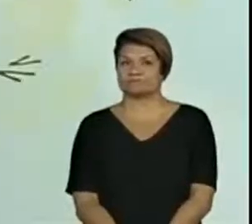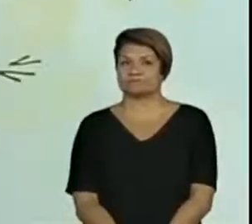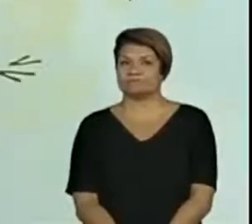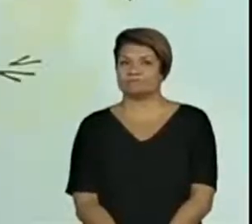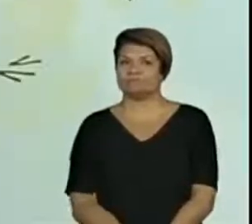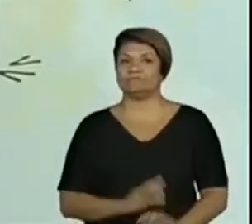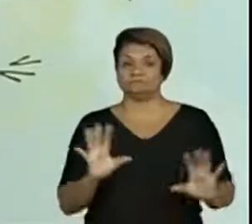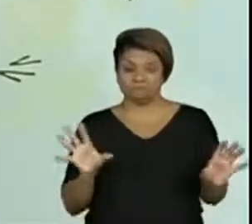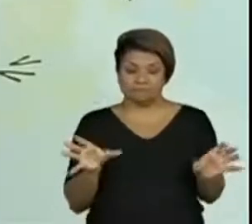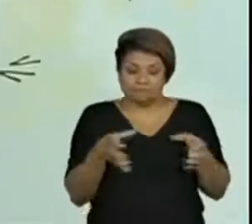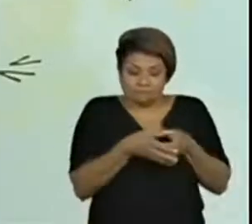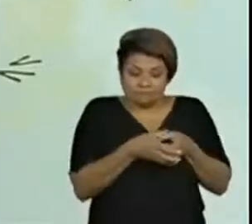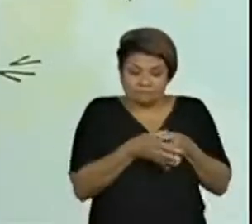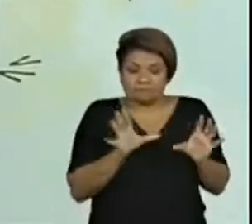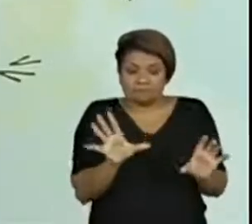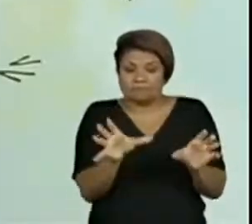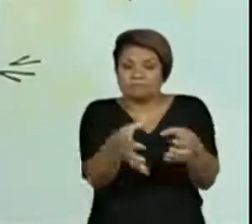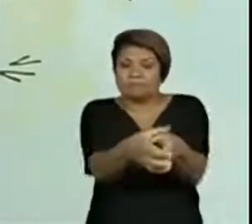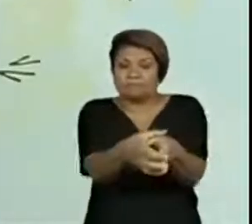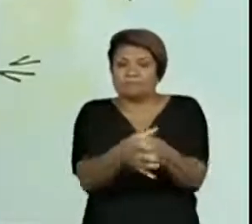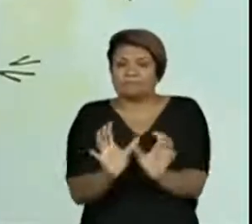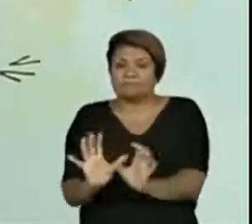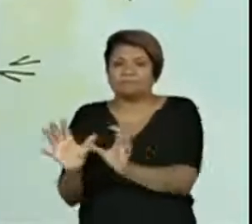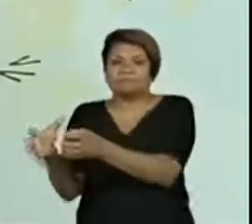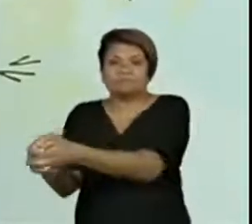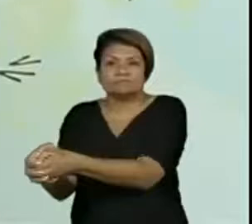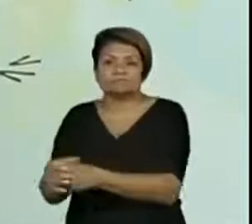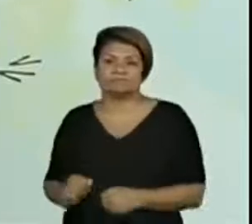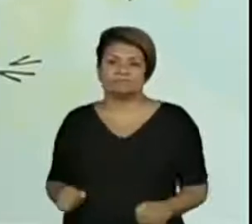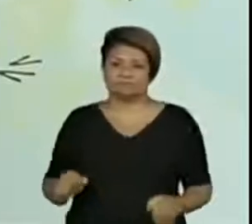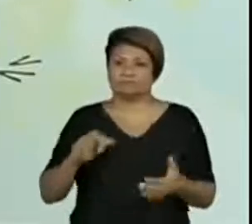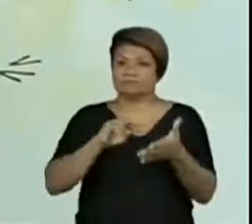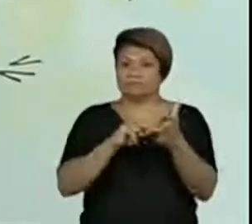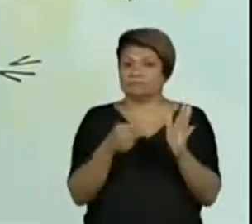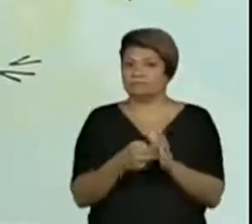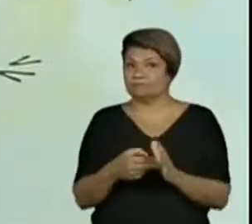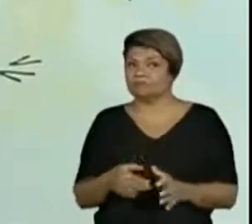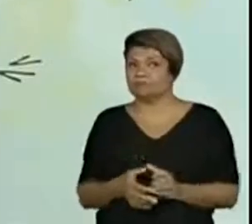Marcas agrupadas, não é? O que isso quer dizer? Bom,